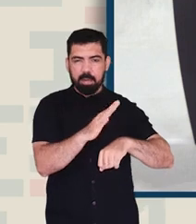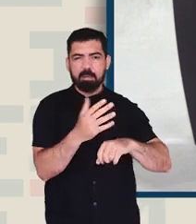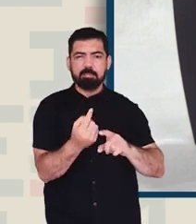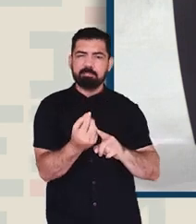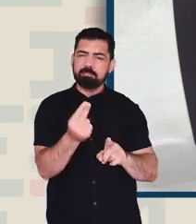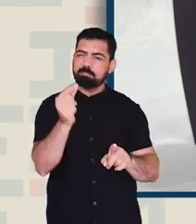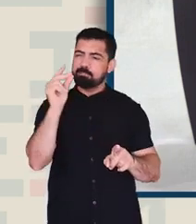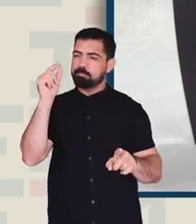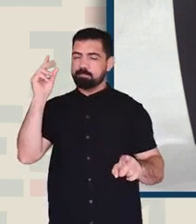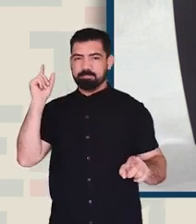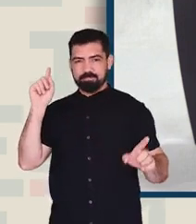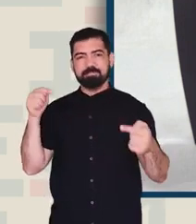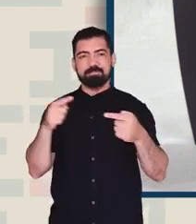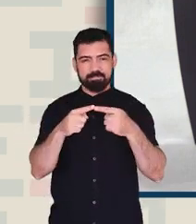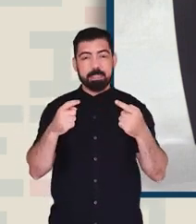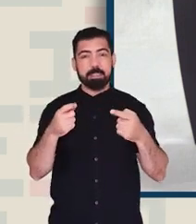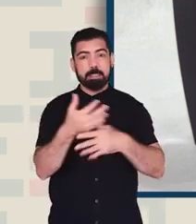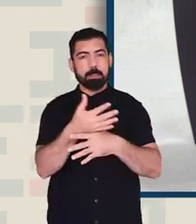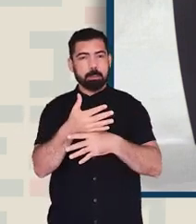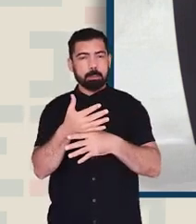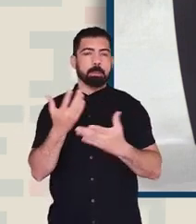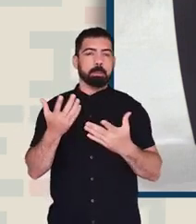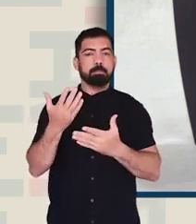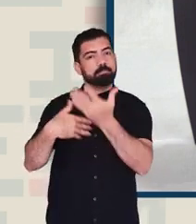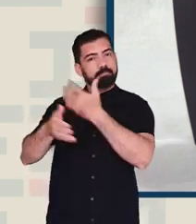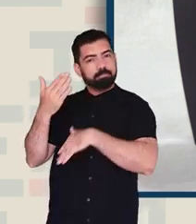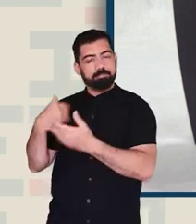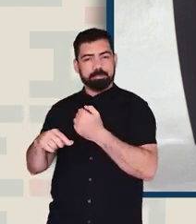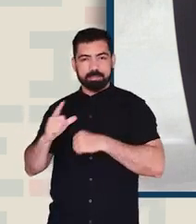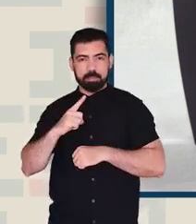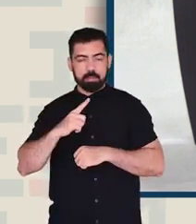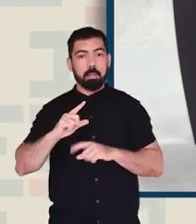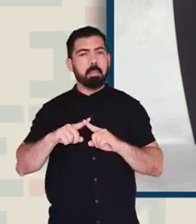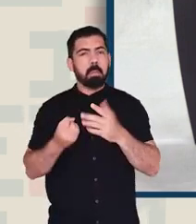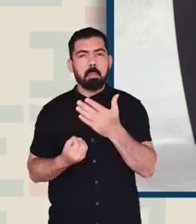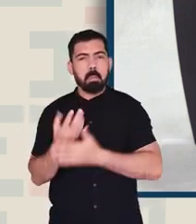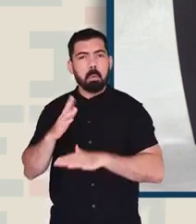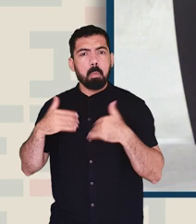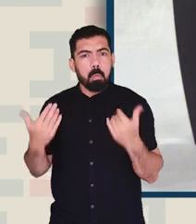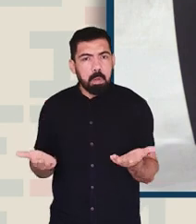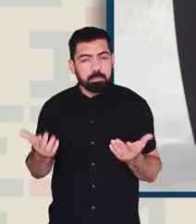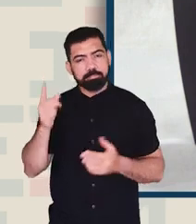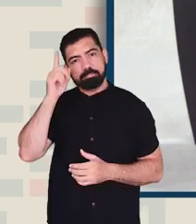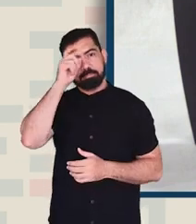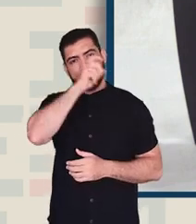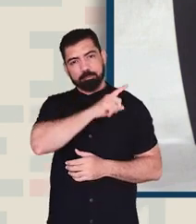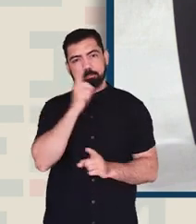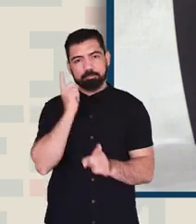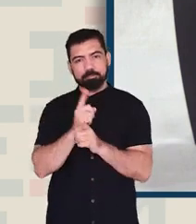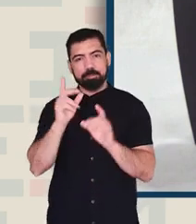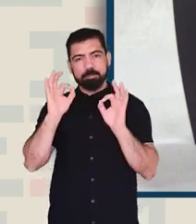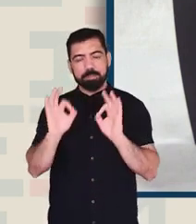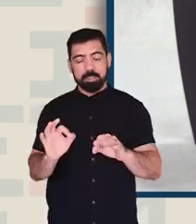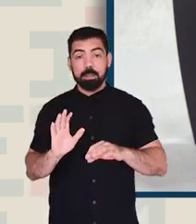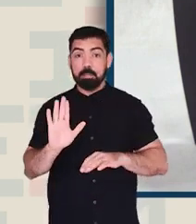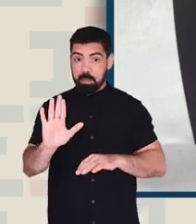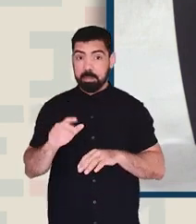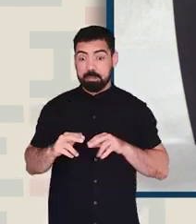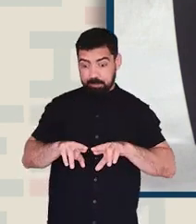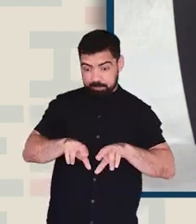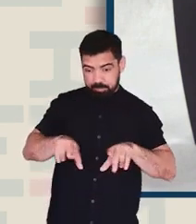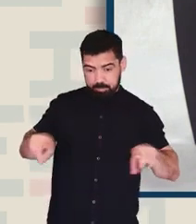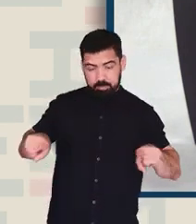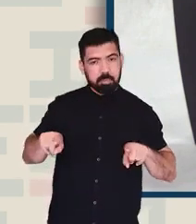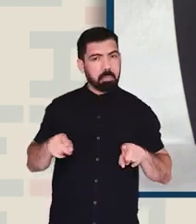que remonta a civilizações antigas. A origem exata dos instrumentos de metais é difícil de determinar, mas esses